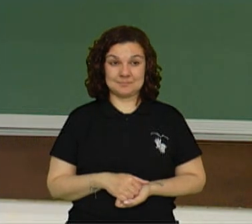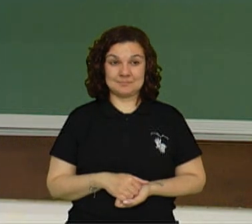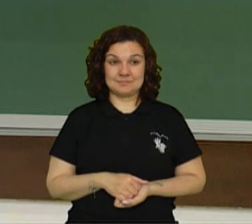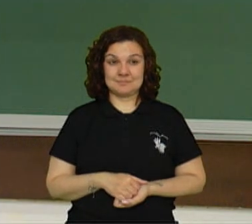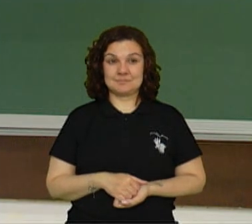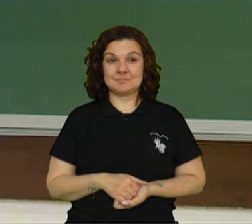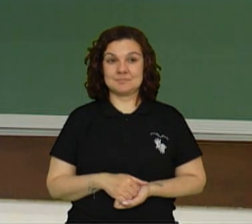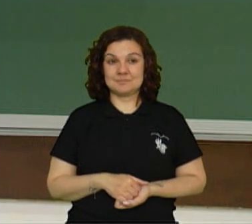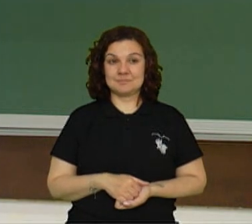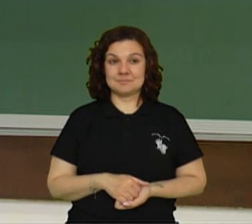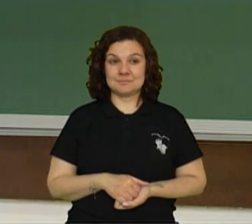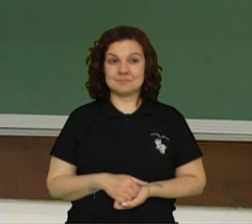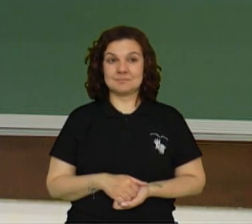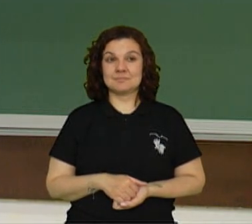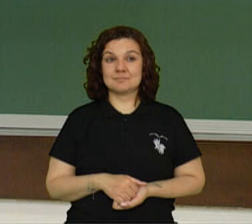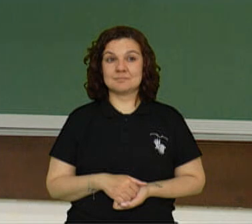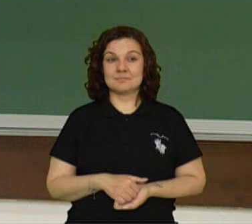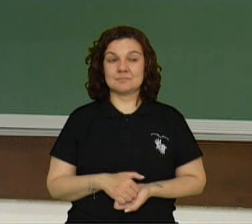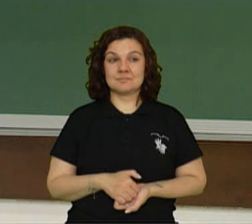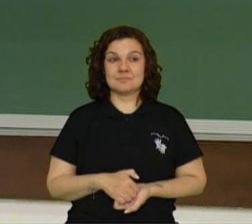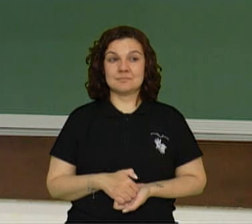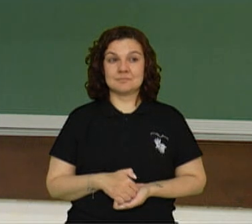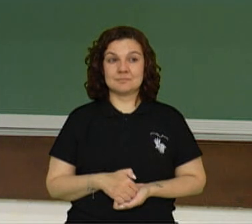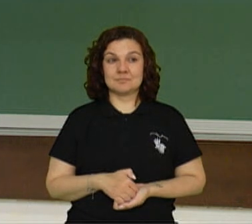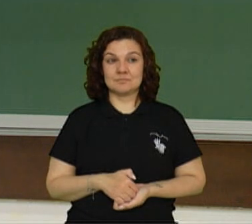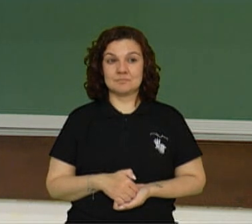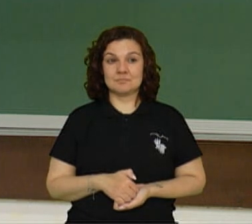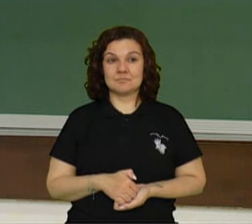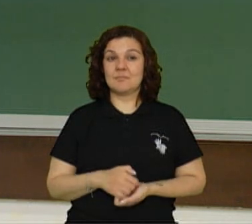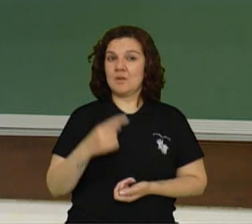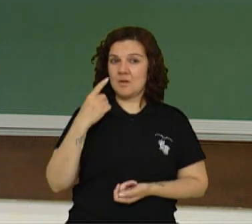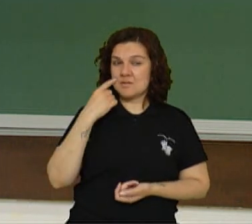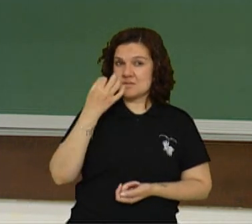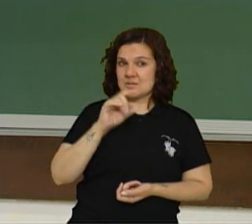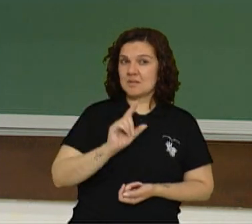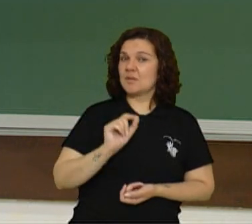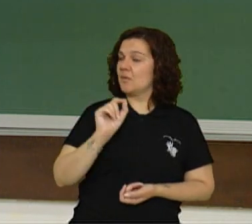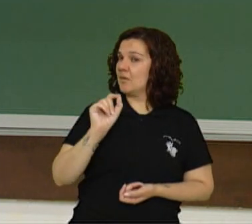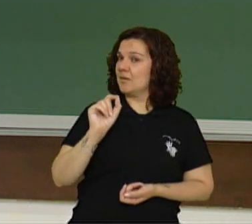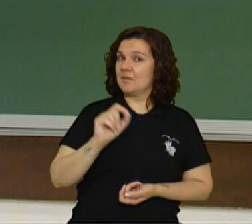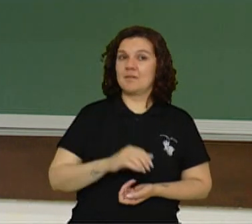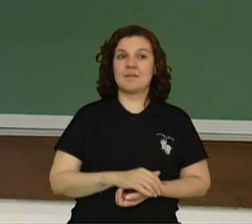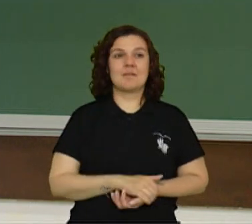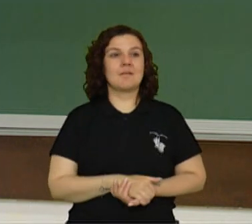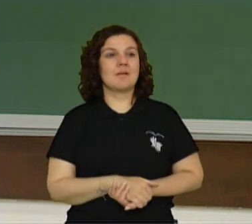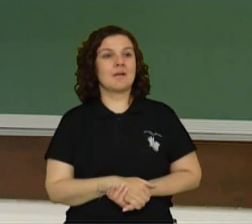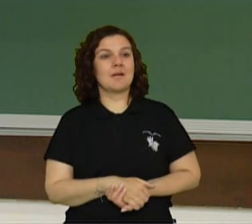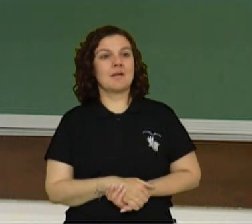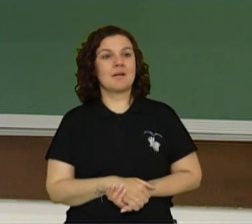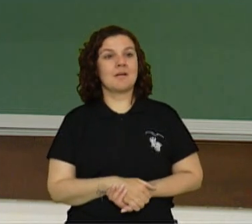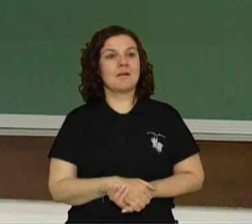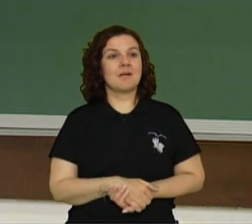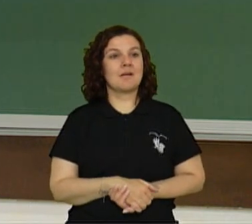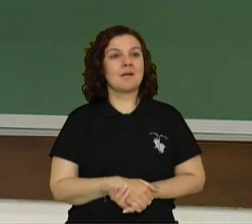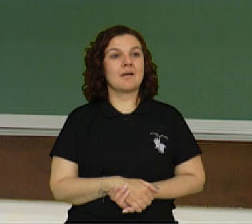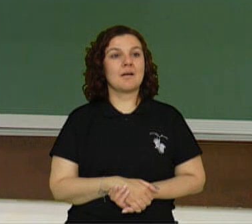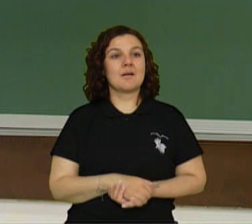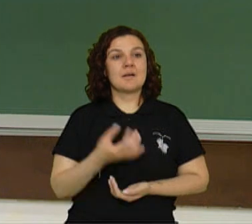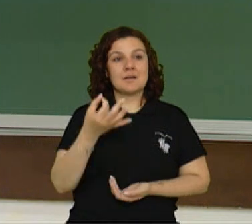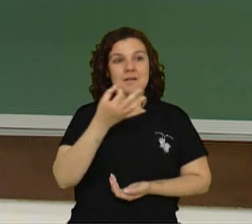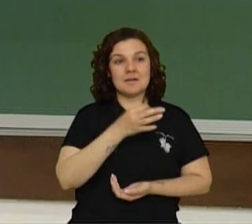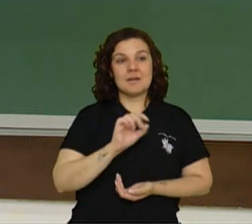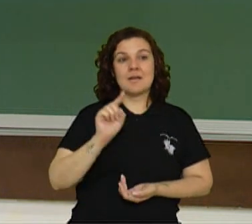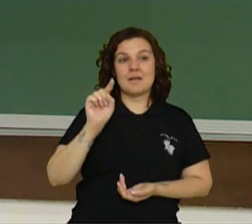Com isso, a alternativa certa é a letra, vamos voltar lá. E a